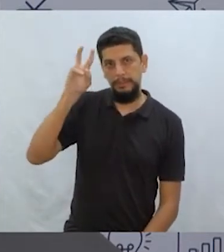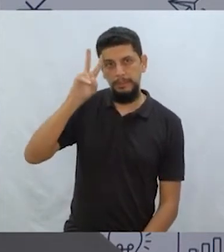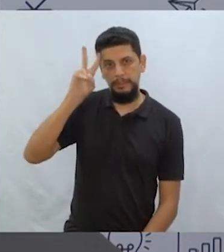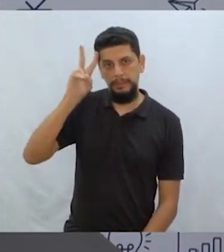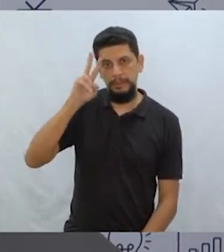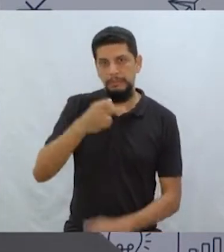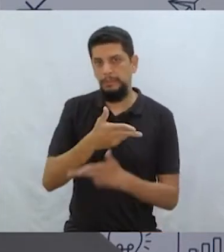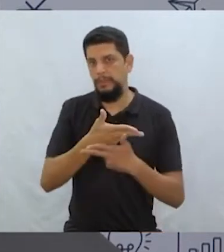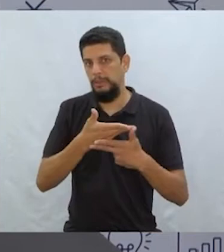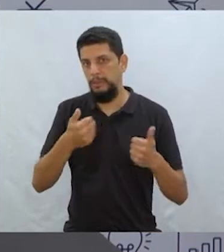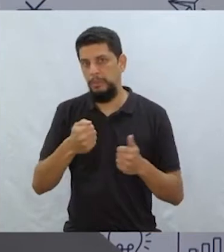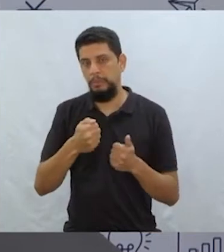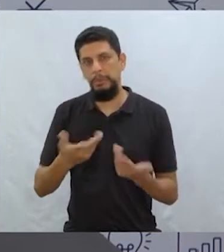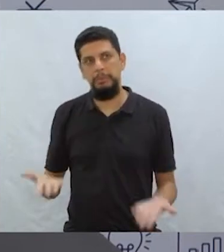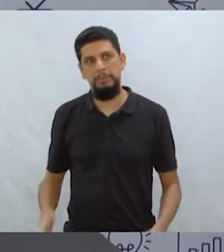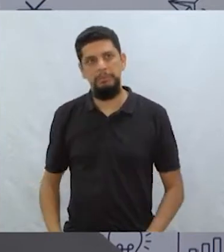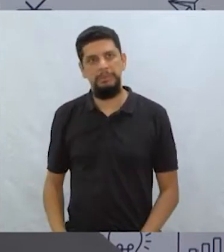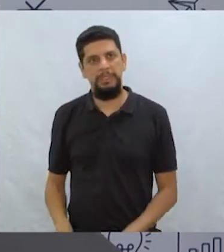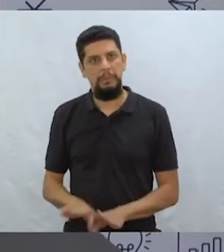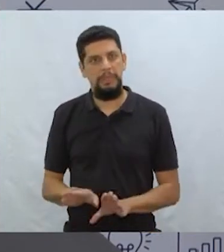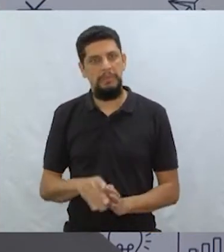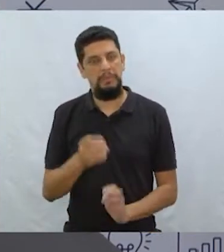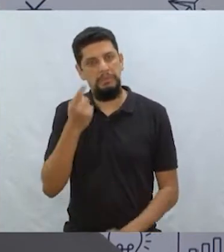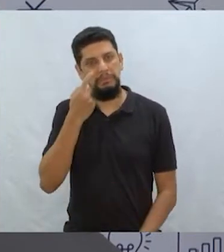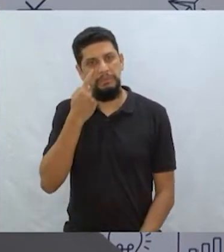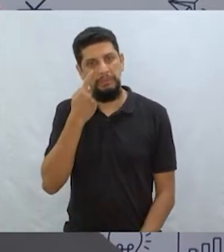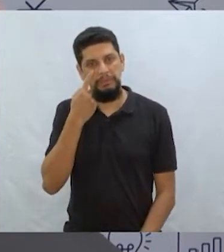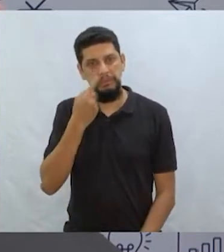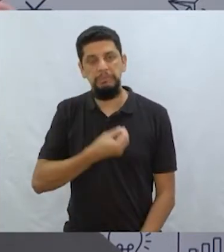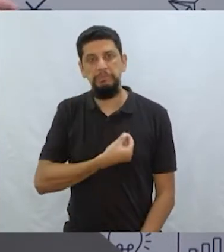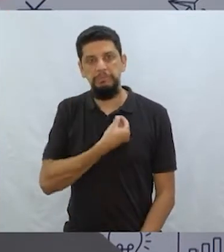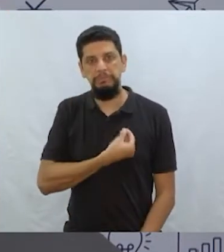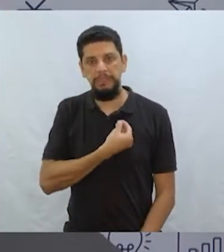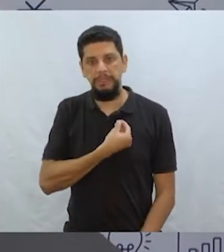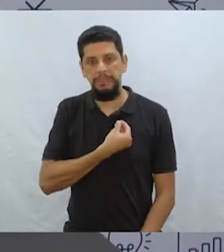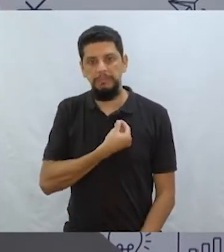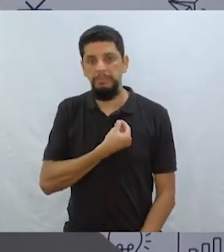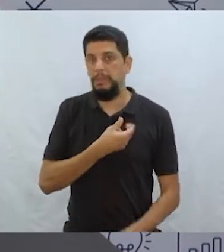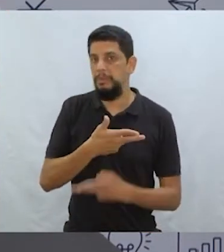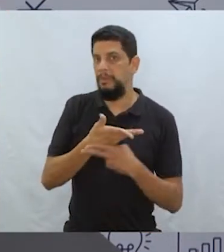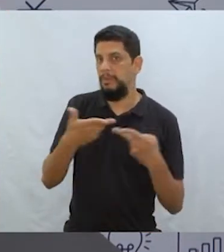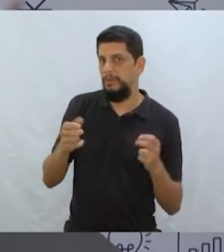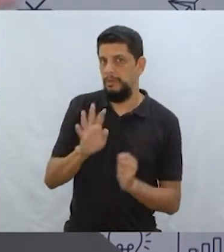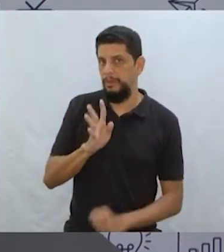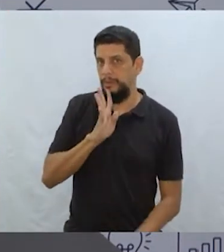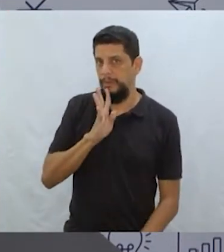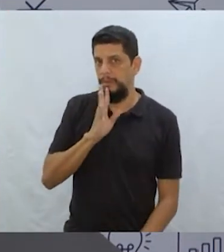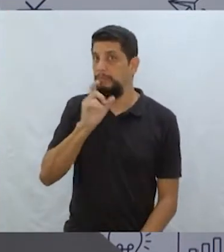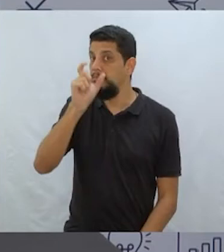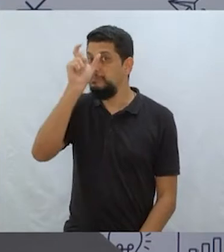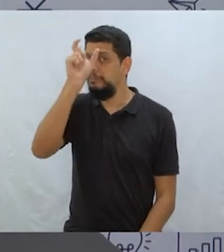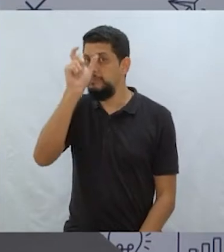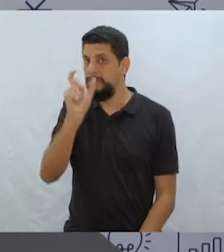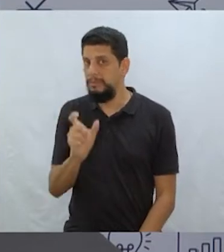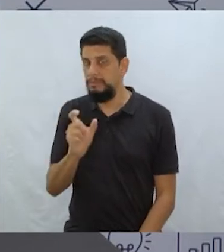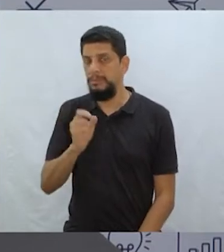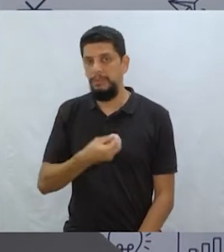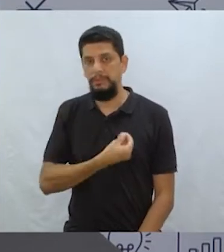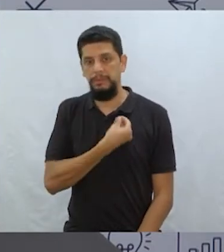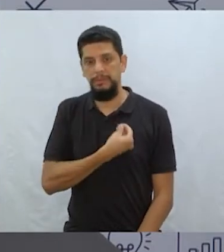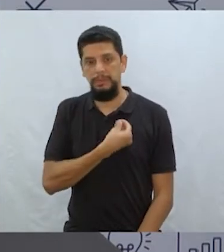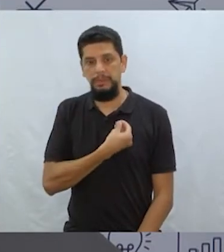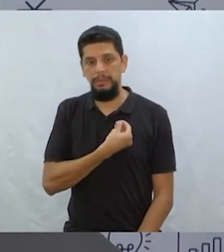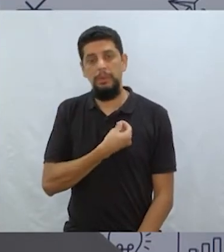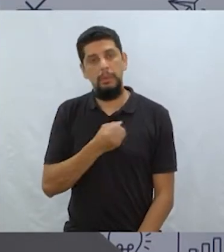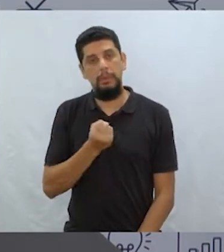se Recordar de alguma coisa alguma coisa até mesmo que você tenha vivido alguma coisa que você conhece alguém que tenha